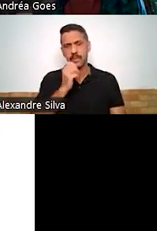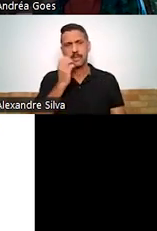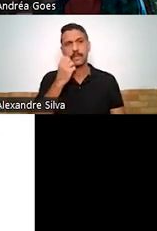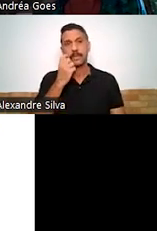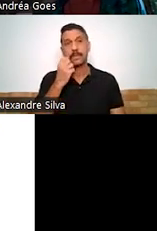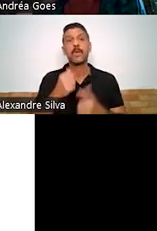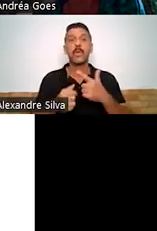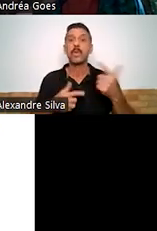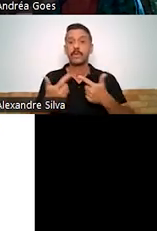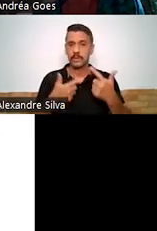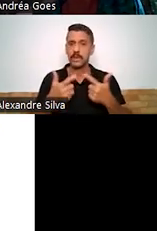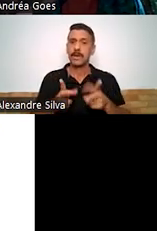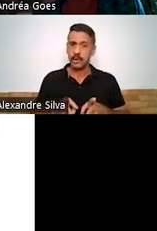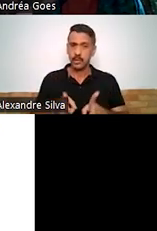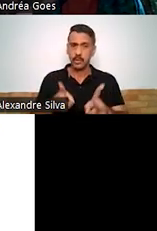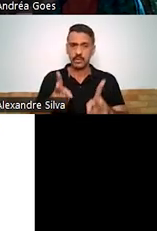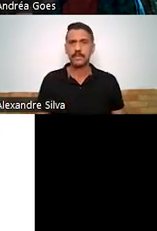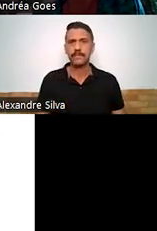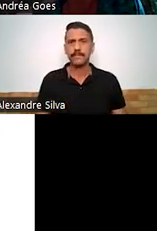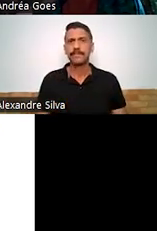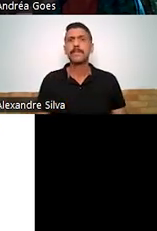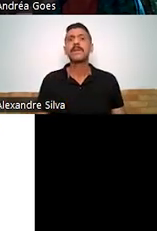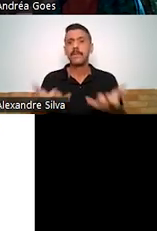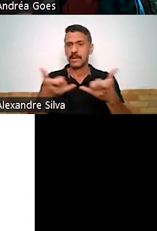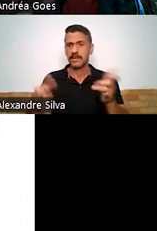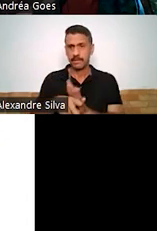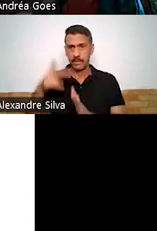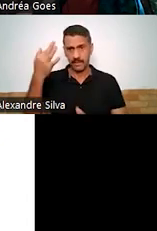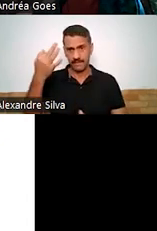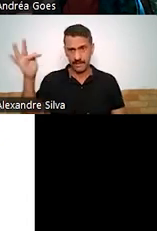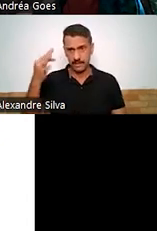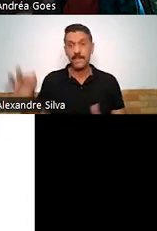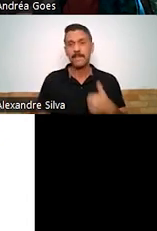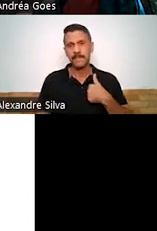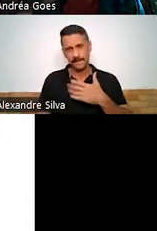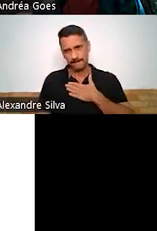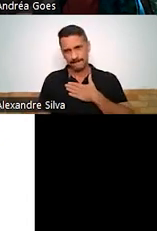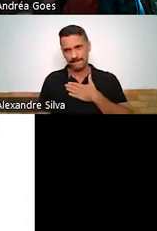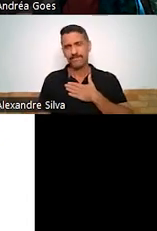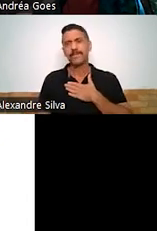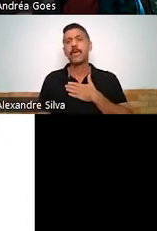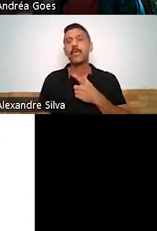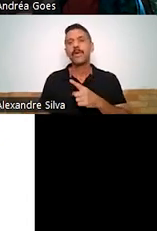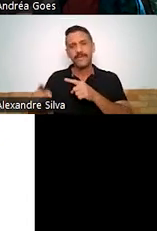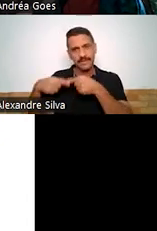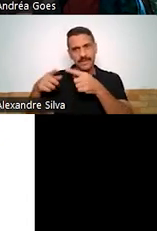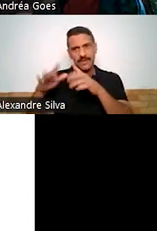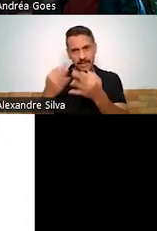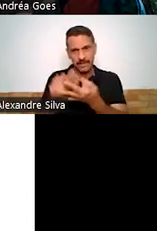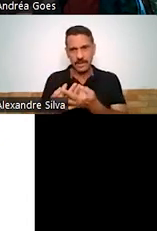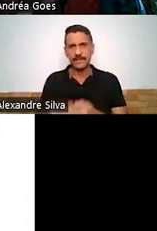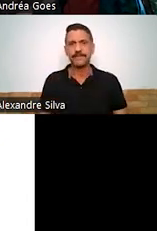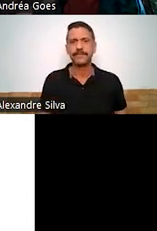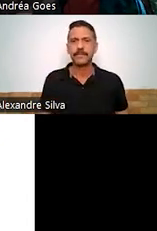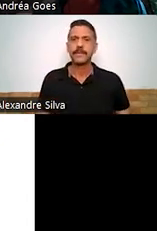Outro trabalho em andamento, ainda na linha francesa, então, já que eu gosto de linhagens familiares,